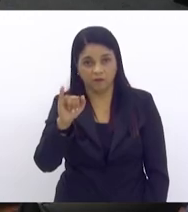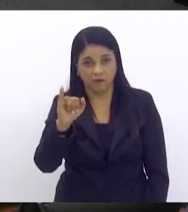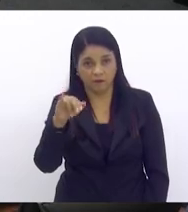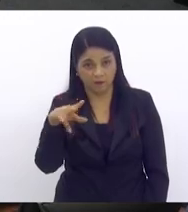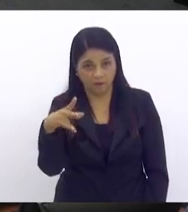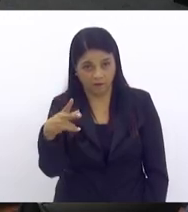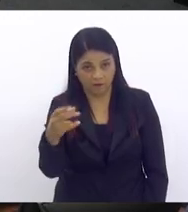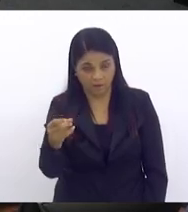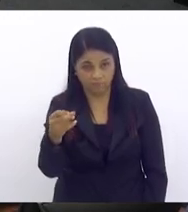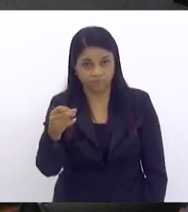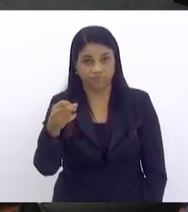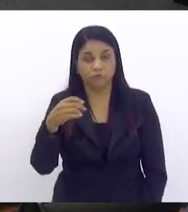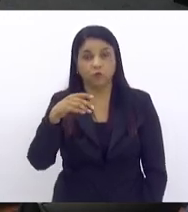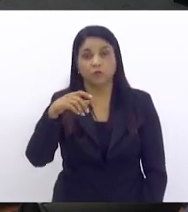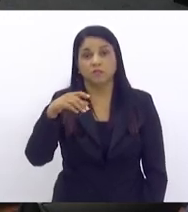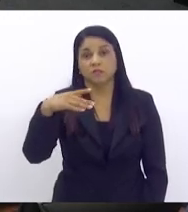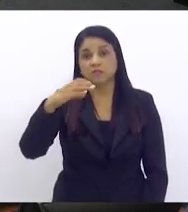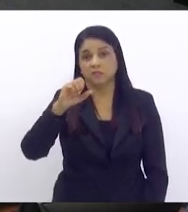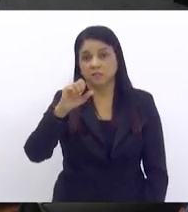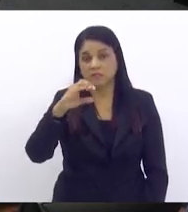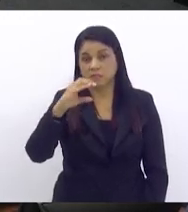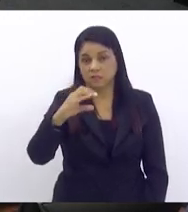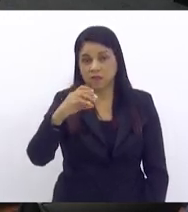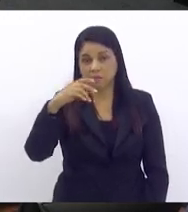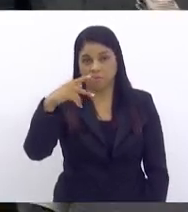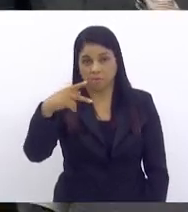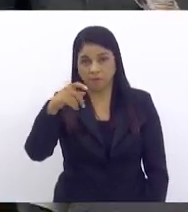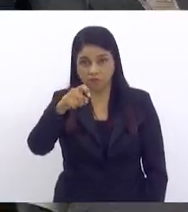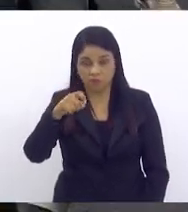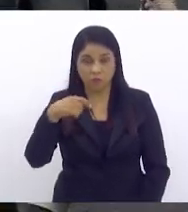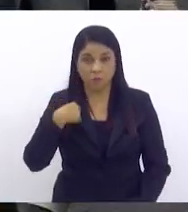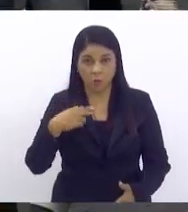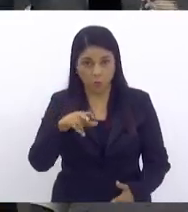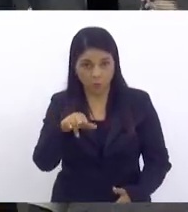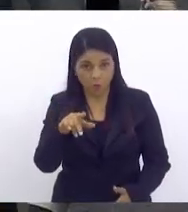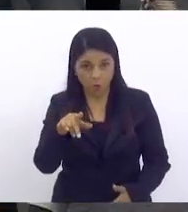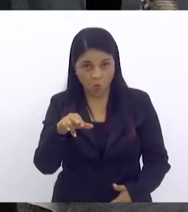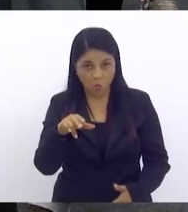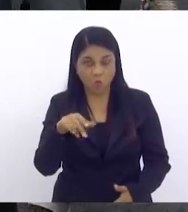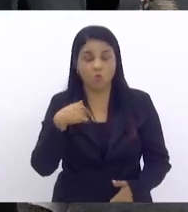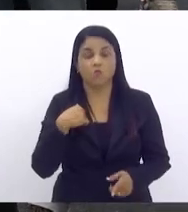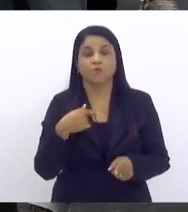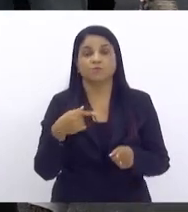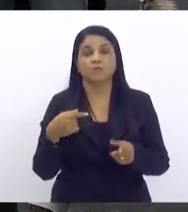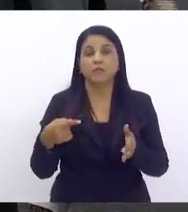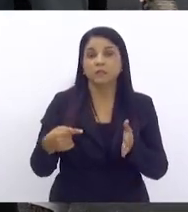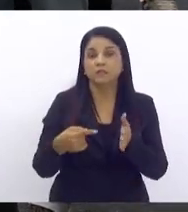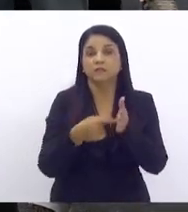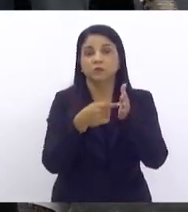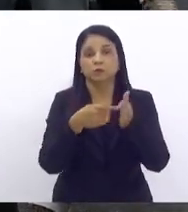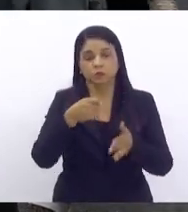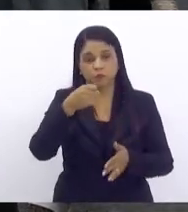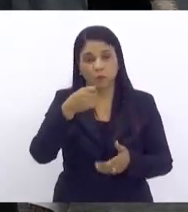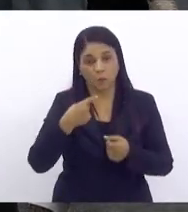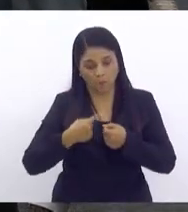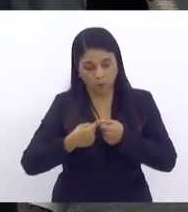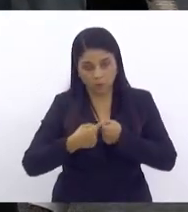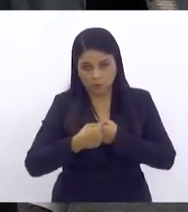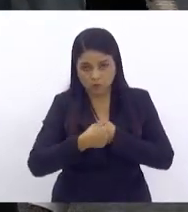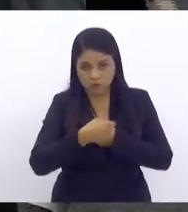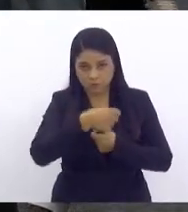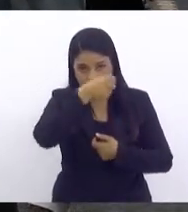Amorim, fez uma denúncia ao Tribunal de Contas do município, dizendo que, dentre